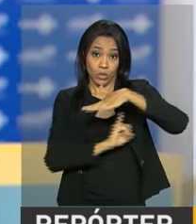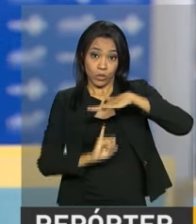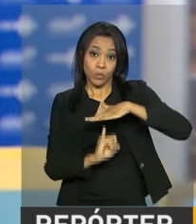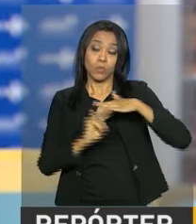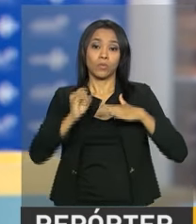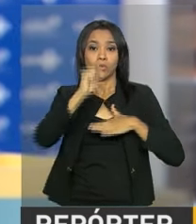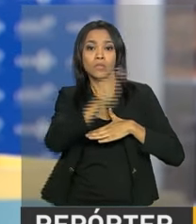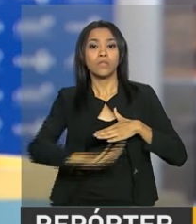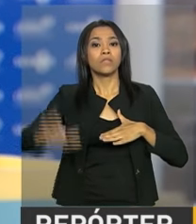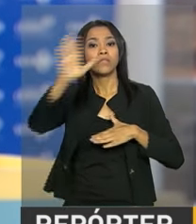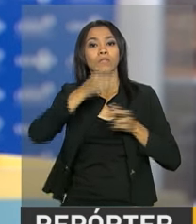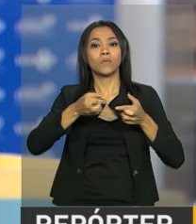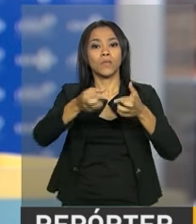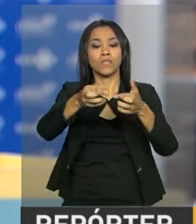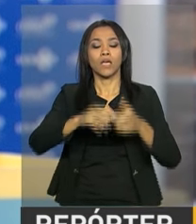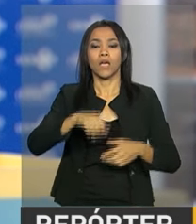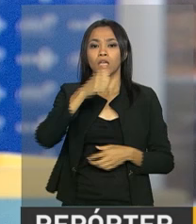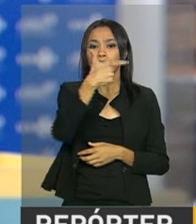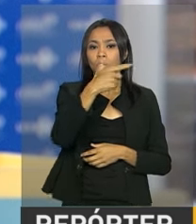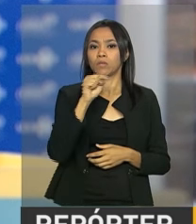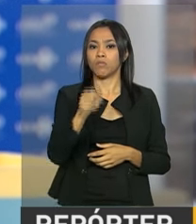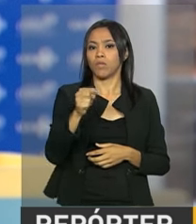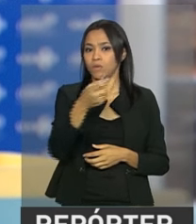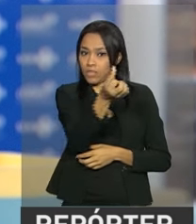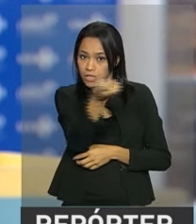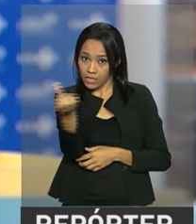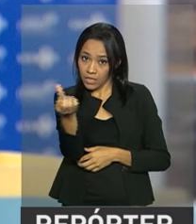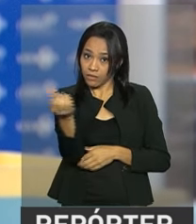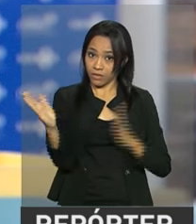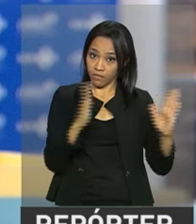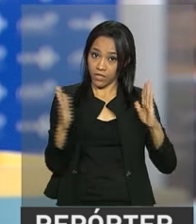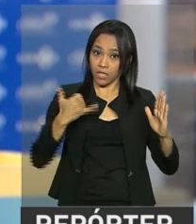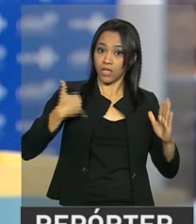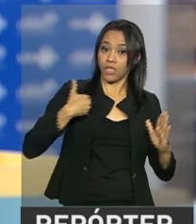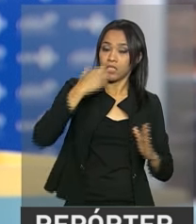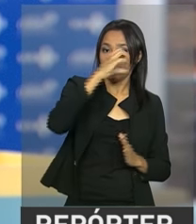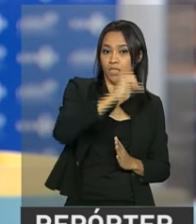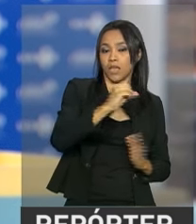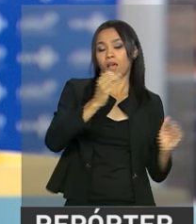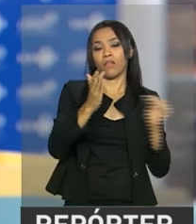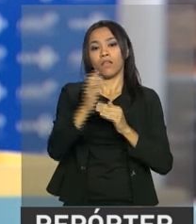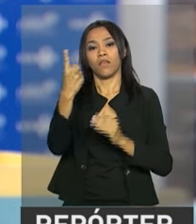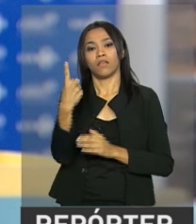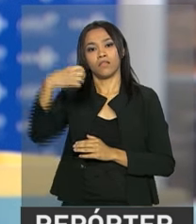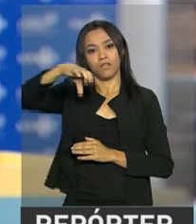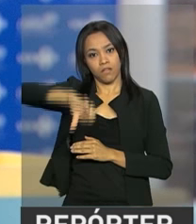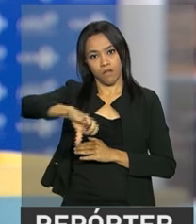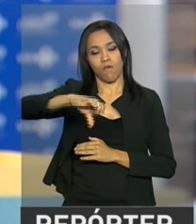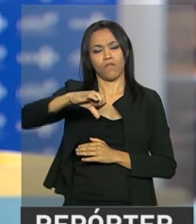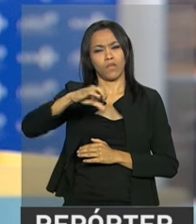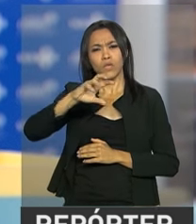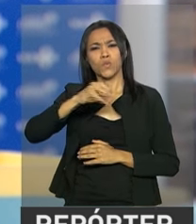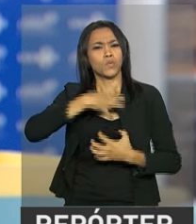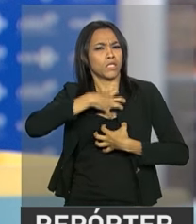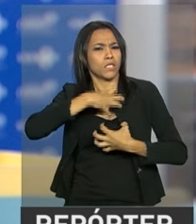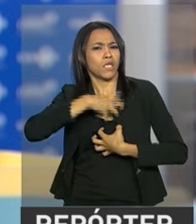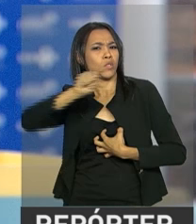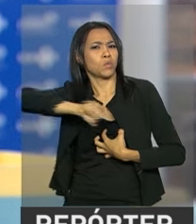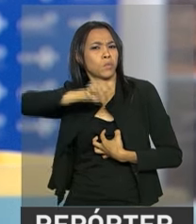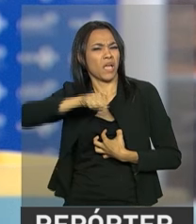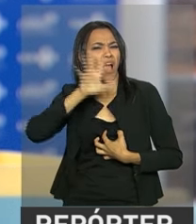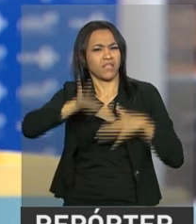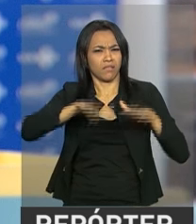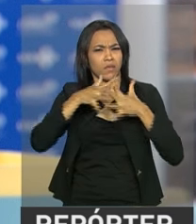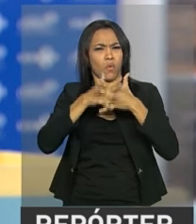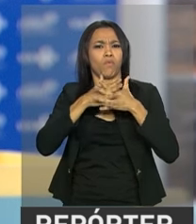de 12.600 novos casos na faixa etária de 0 a 19 anos. E como os primeiros sintomas podem ser